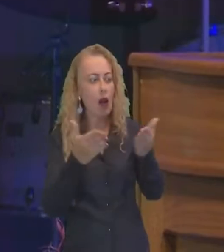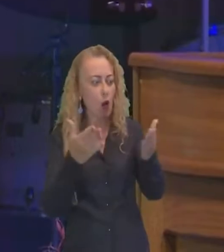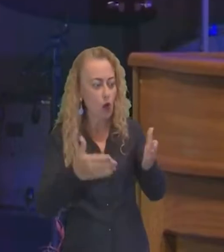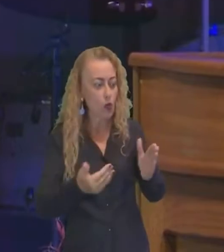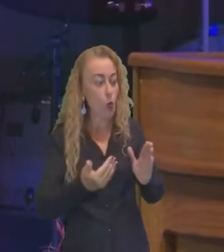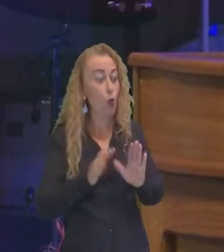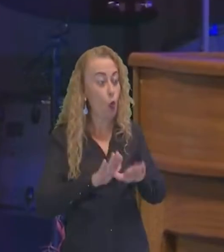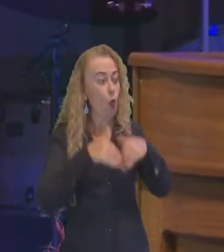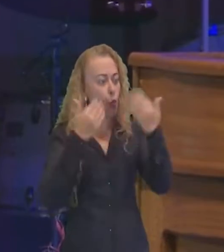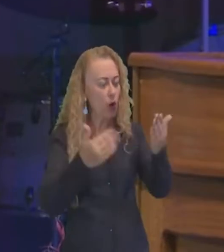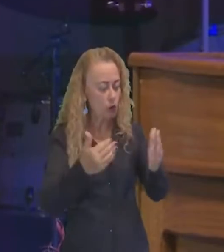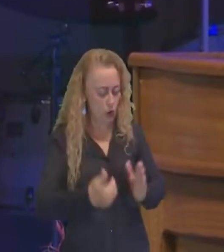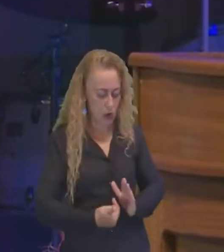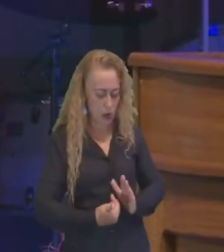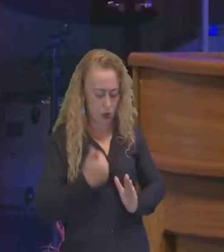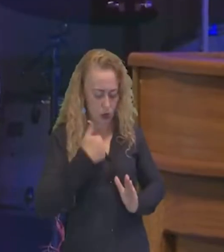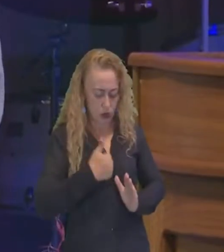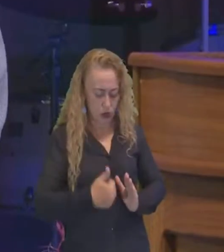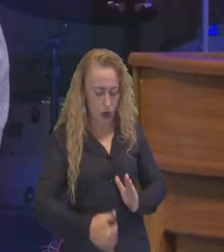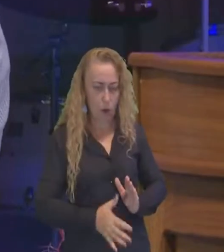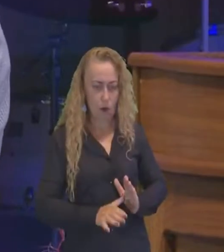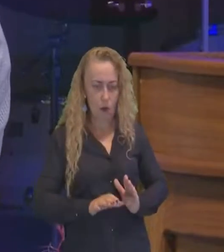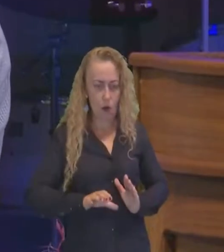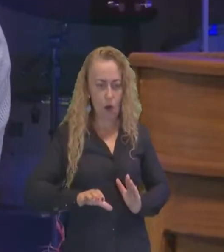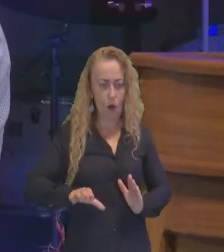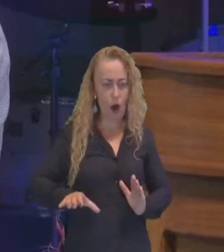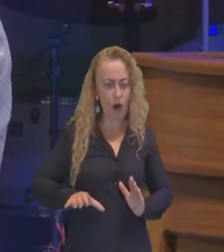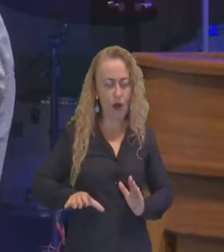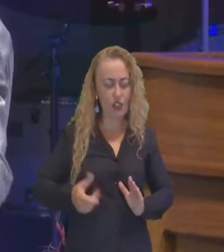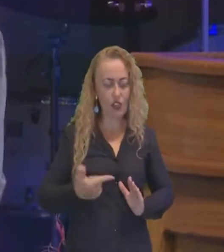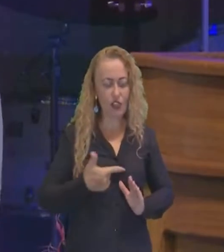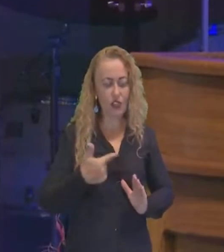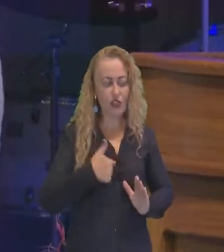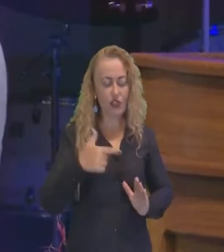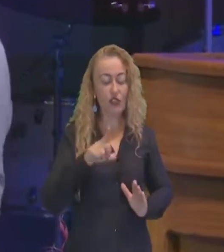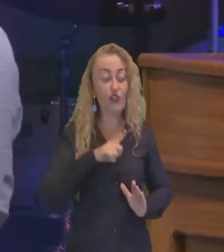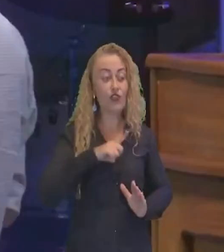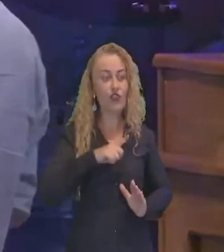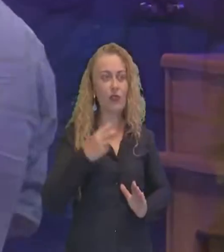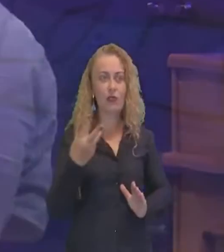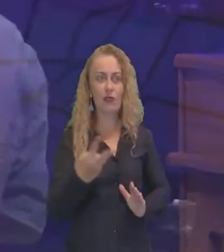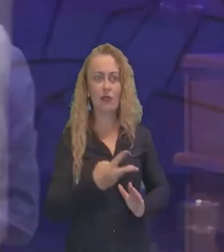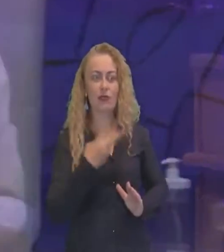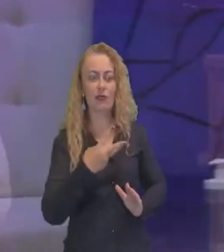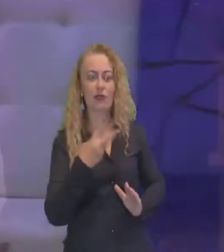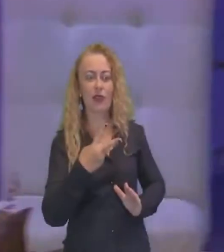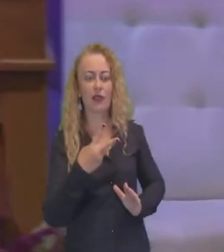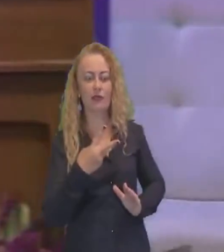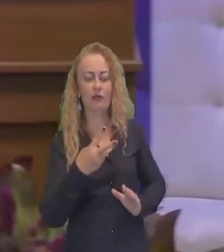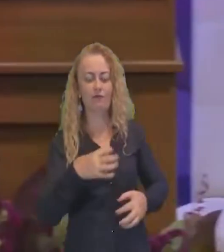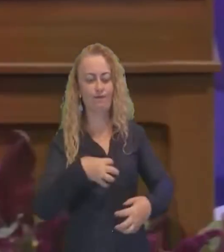fomos então aprendendo. E aí houve uma experiência maravilhosa, porque eu fui para o